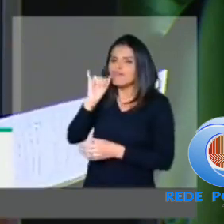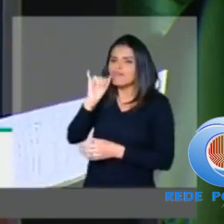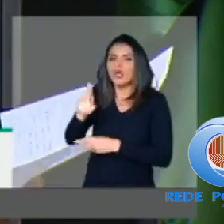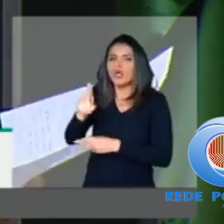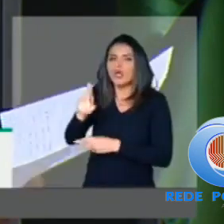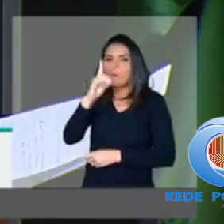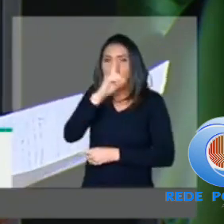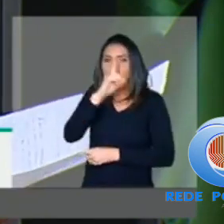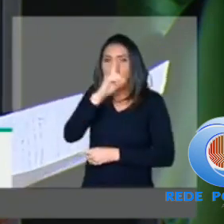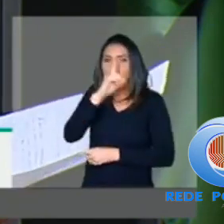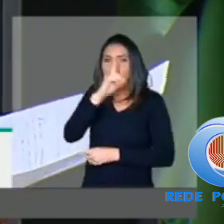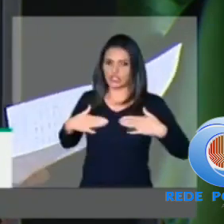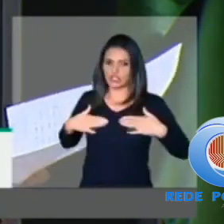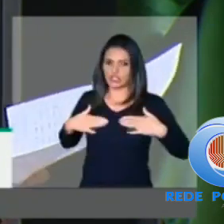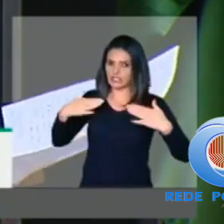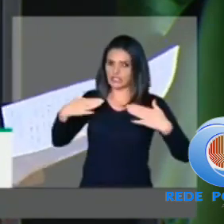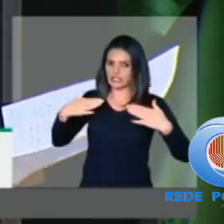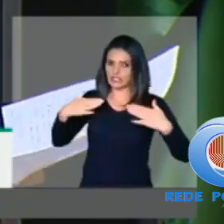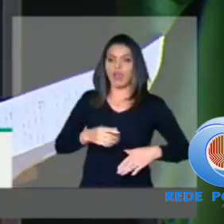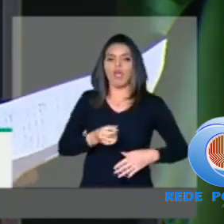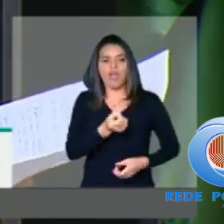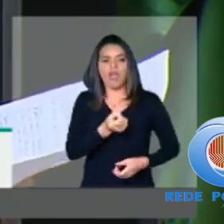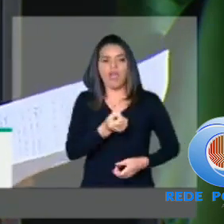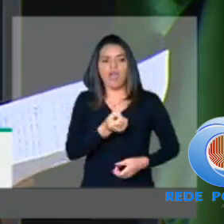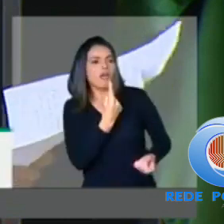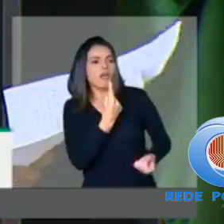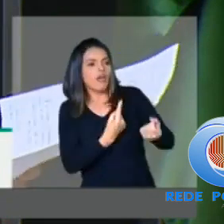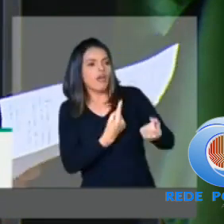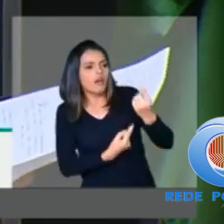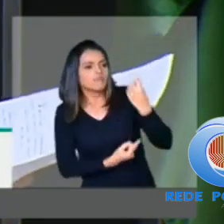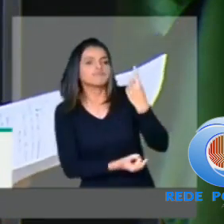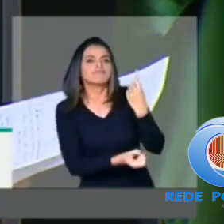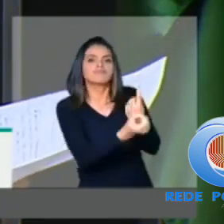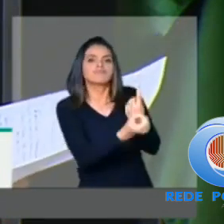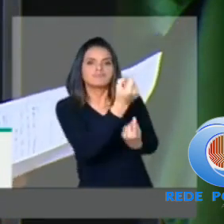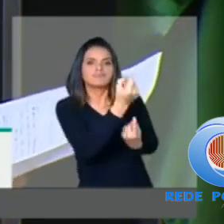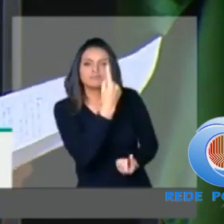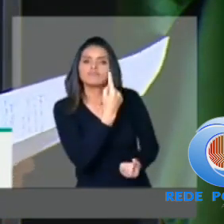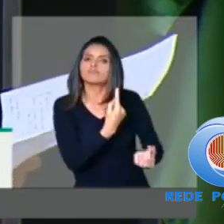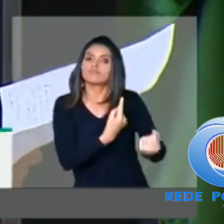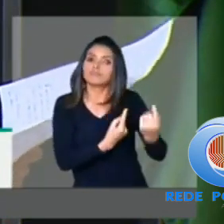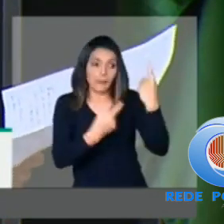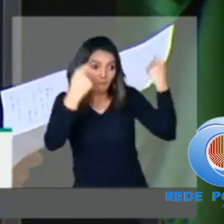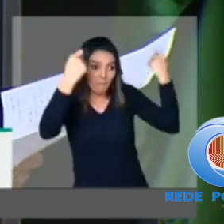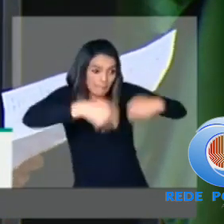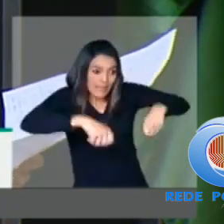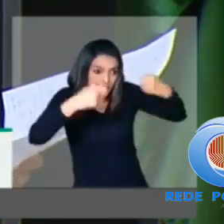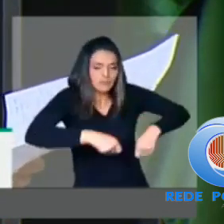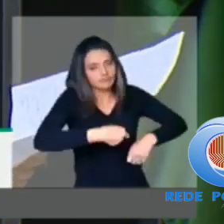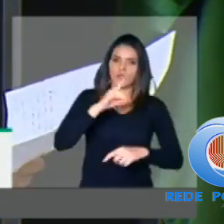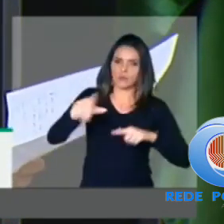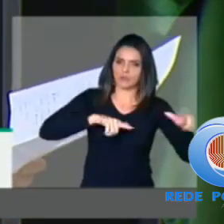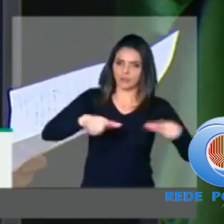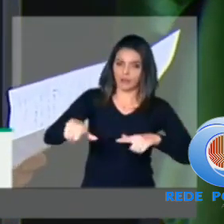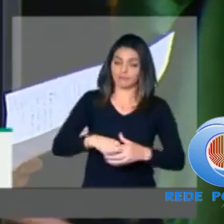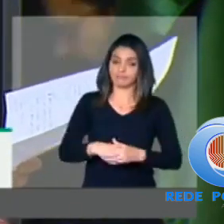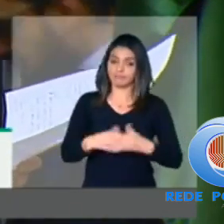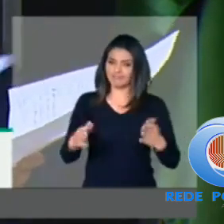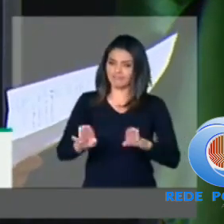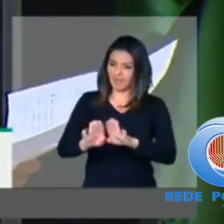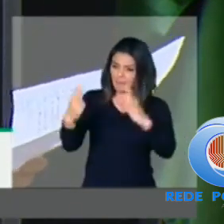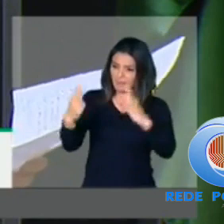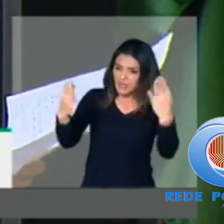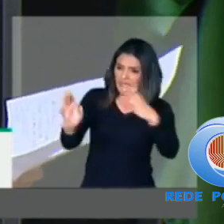aos domingos deve ser uma altíssima excepcionalidade. E abrir mais empresas